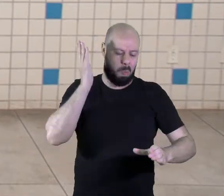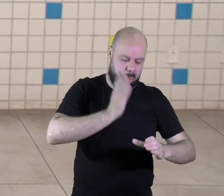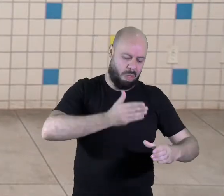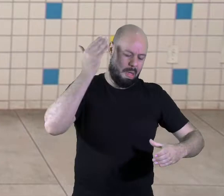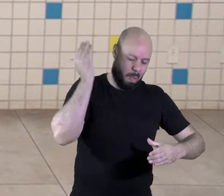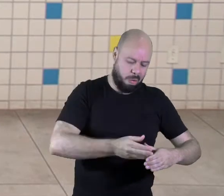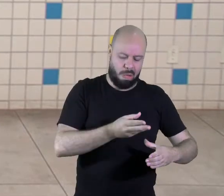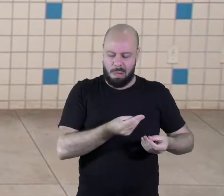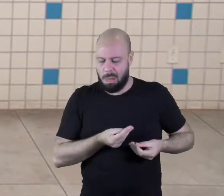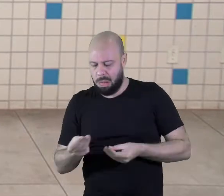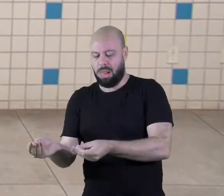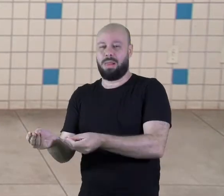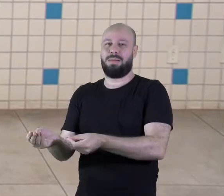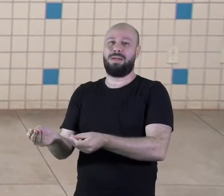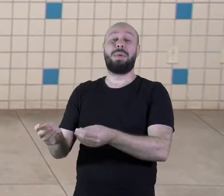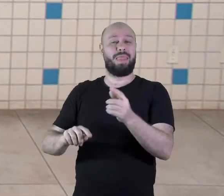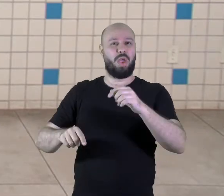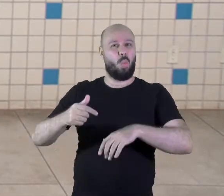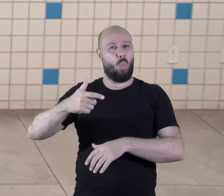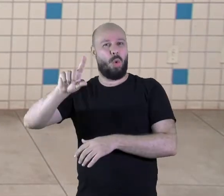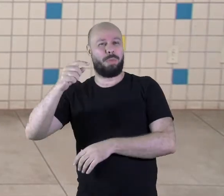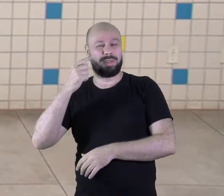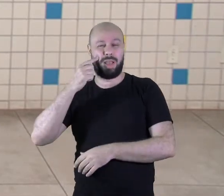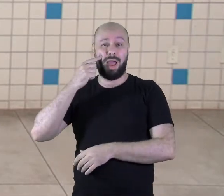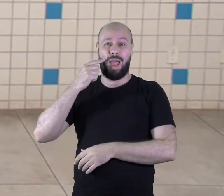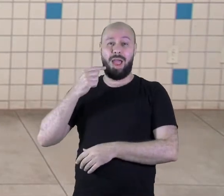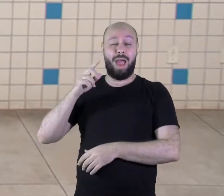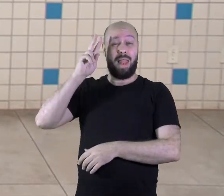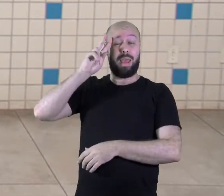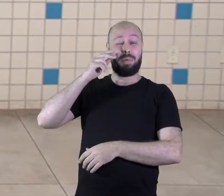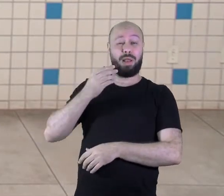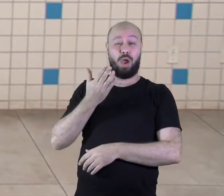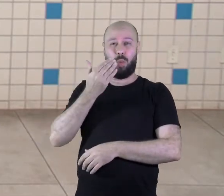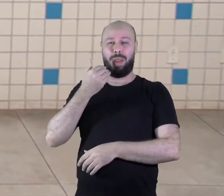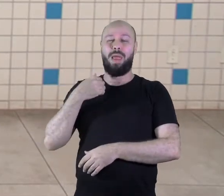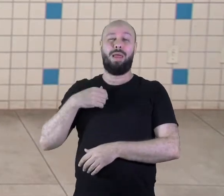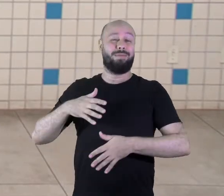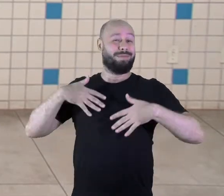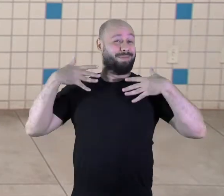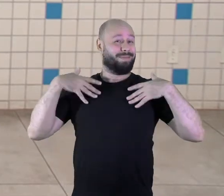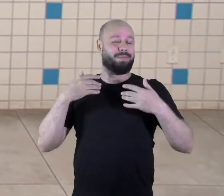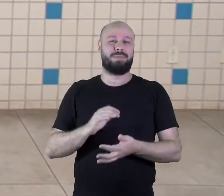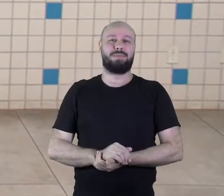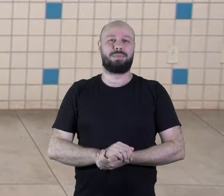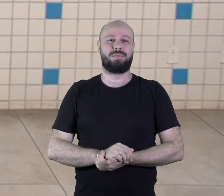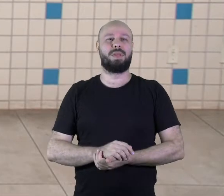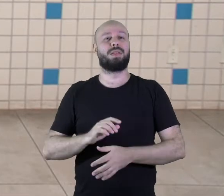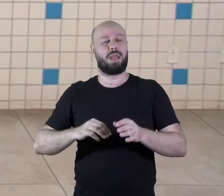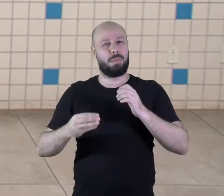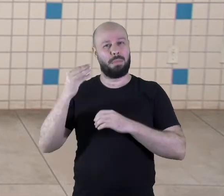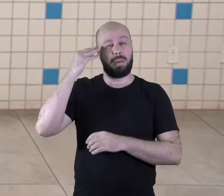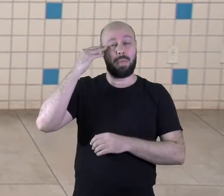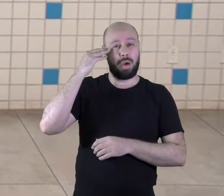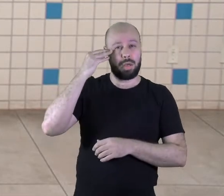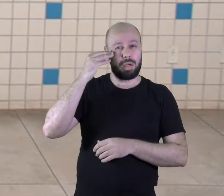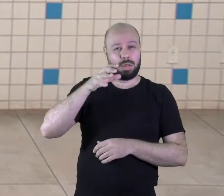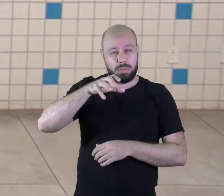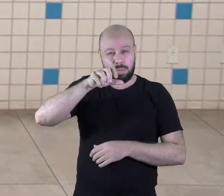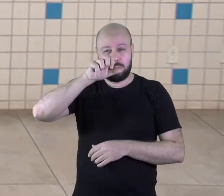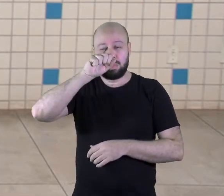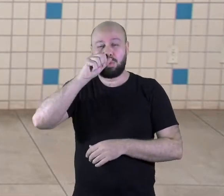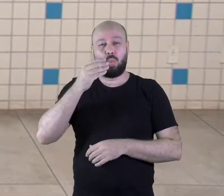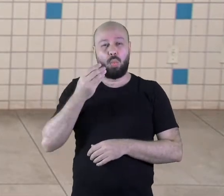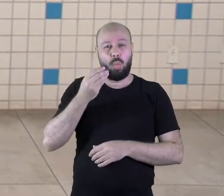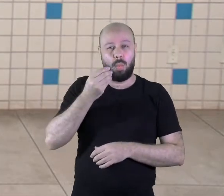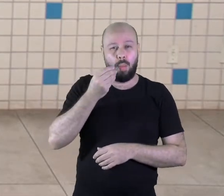Isso dá tristeza. Tem outro que se lembra da comida, então dá uma alegria. Então veja, nós temos uma memória para o som, para o cheiro, para o paladar